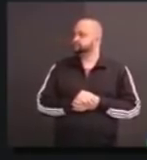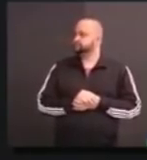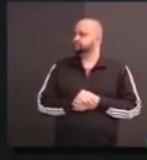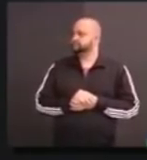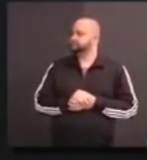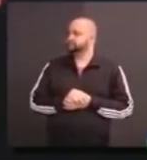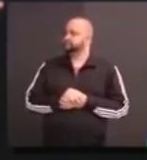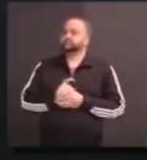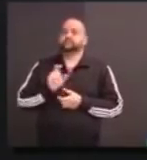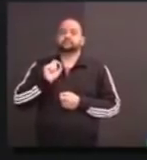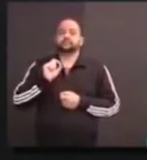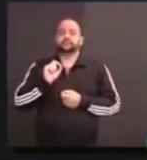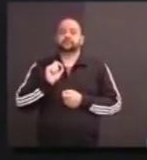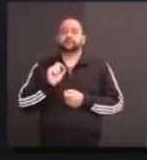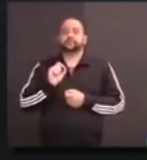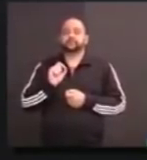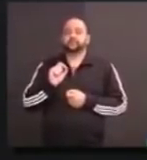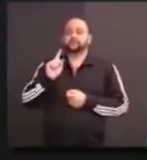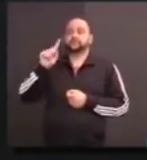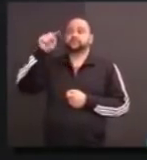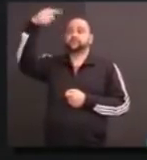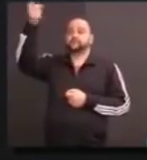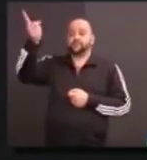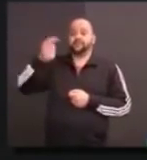E o que nós vamos dizer do outro lado?